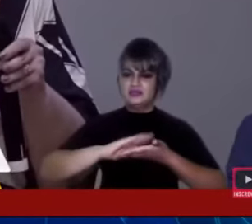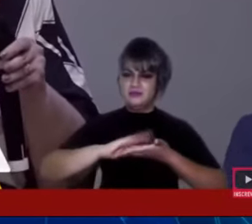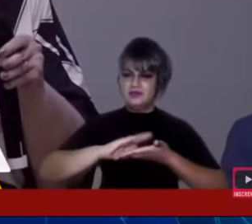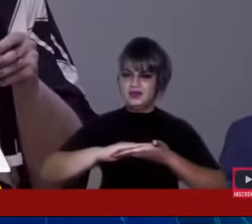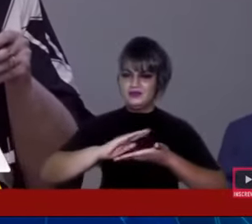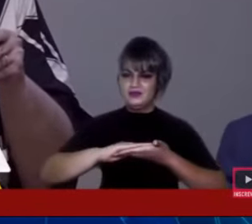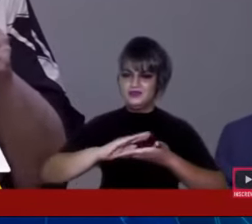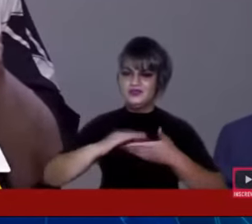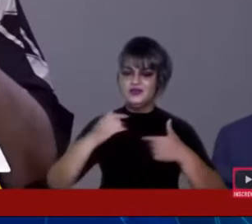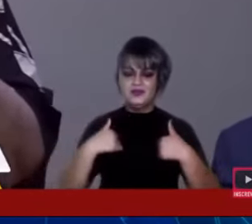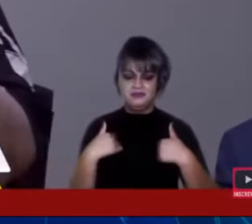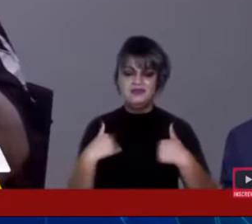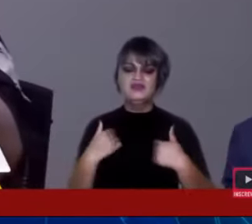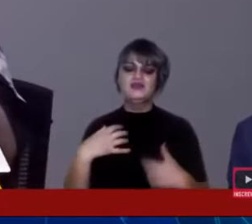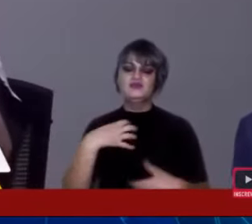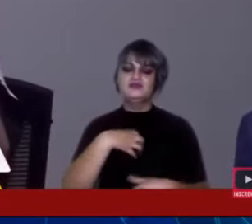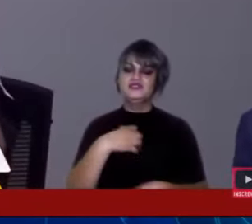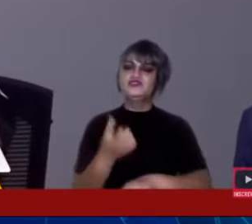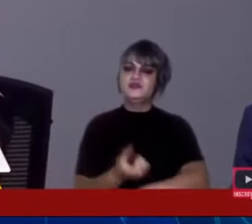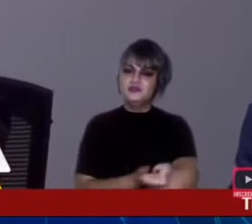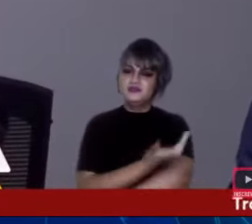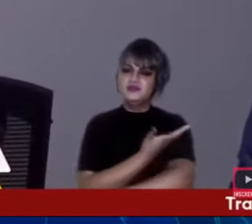grande emoção.